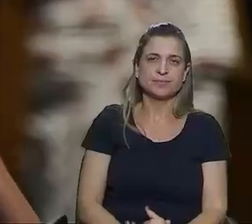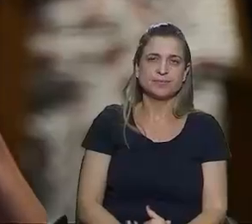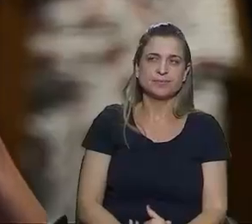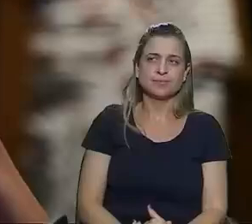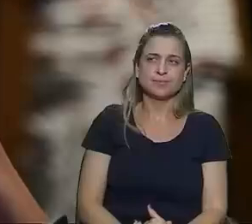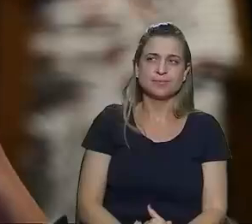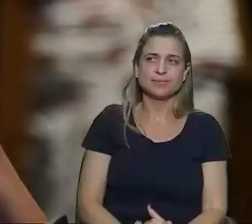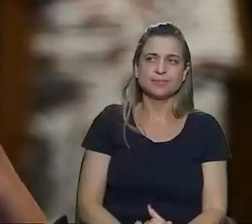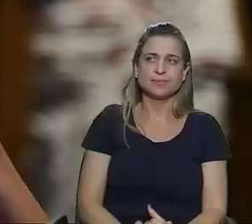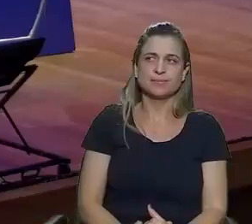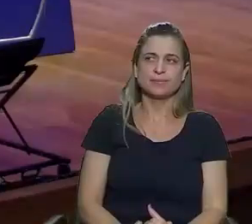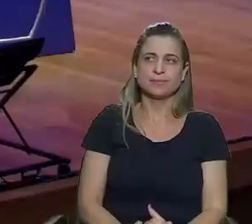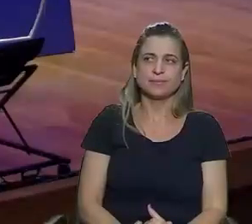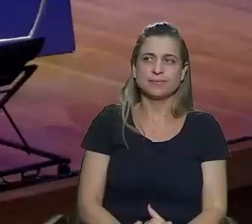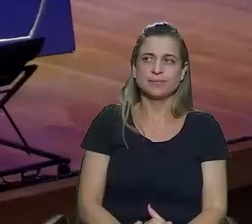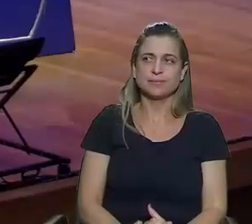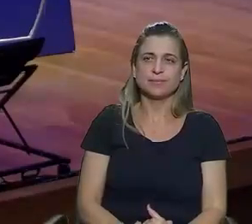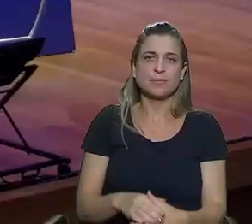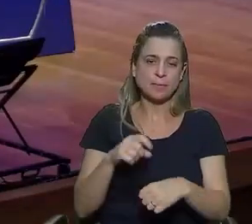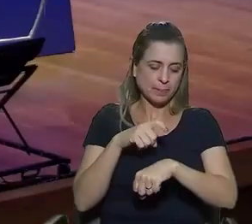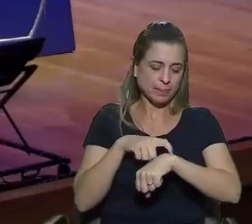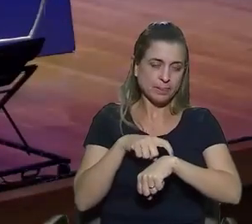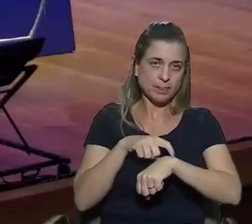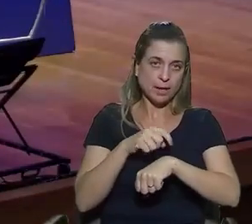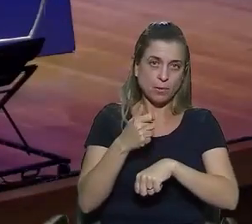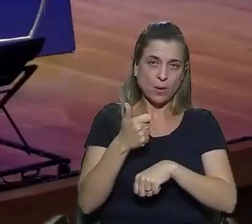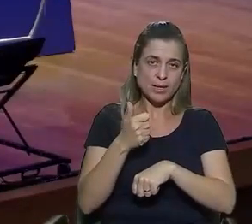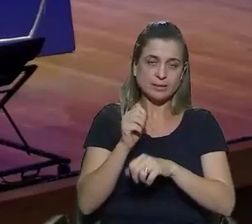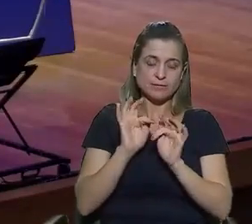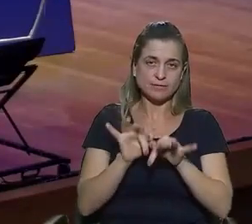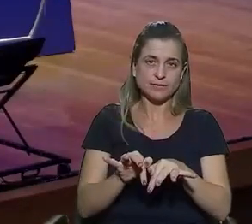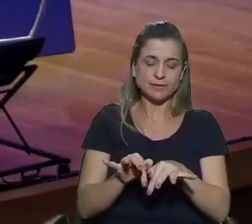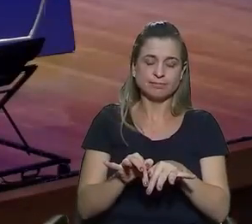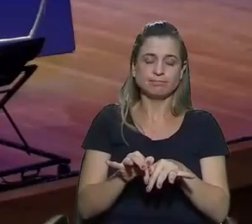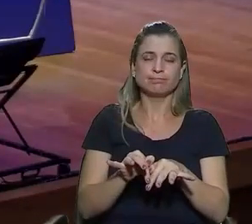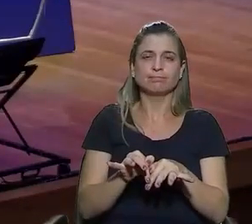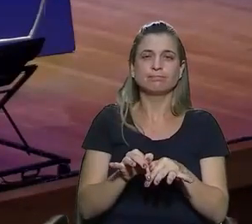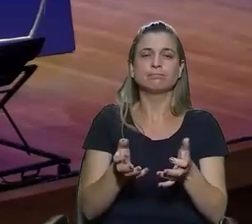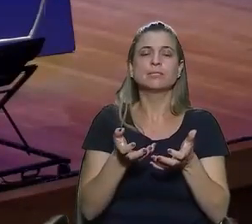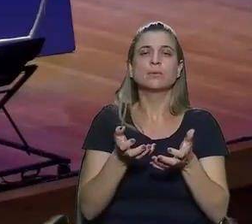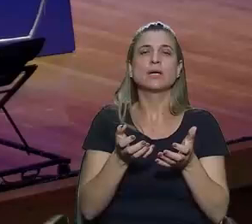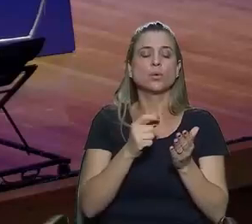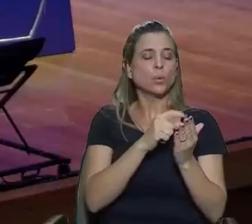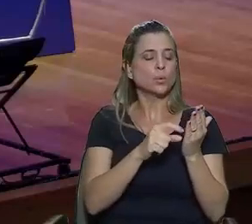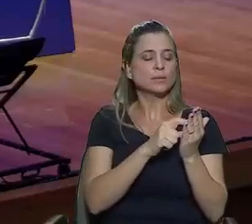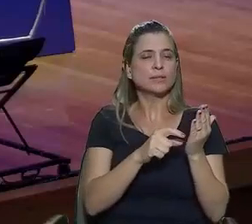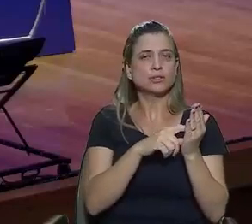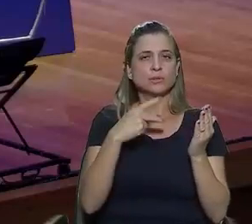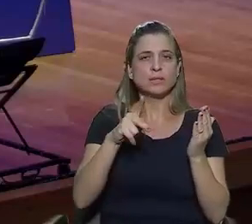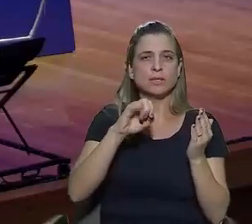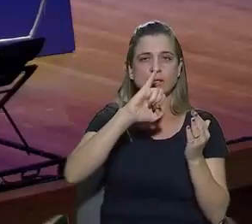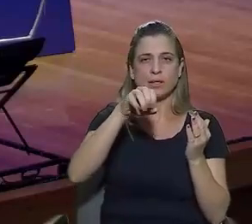O tempo já está quase acabando, mas eu quero ler um trecho do João. E depois vou fazer uma